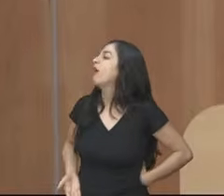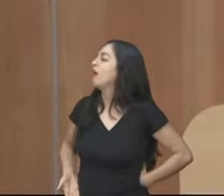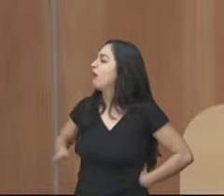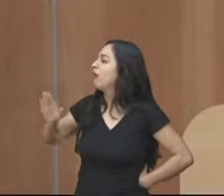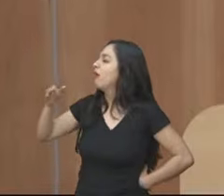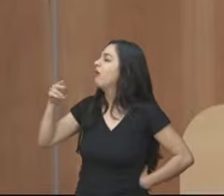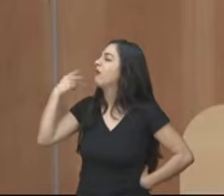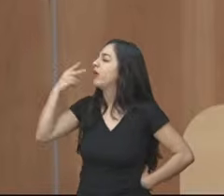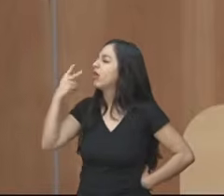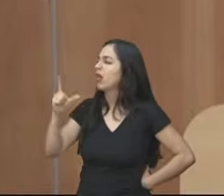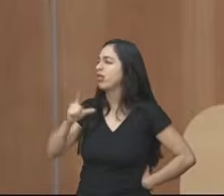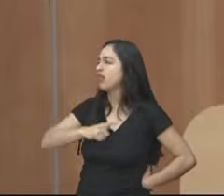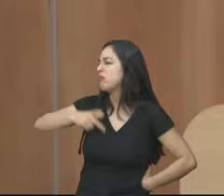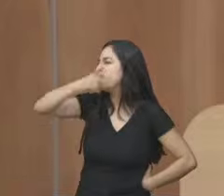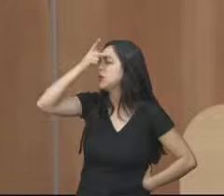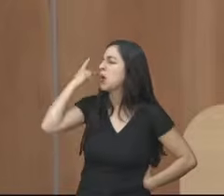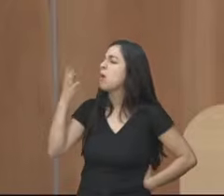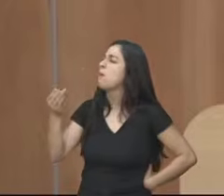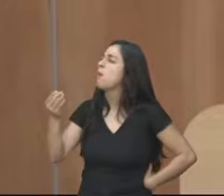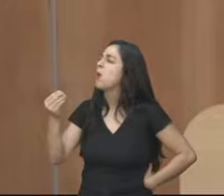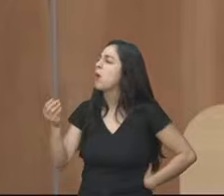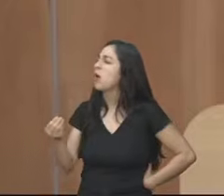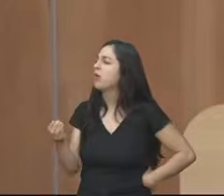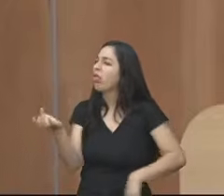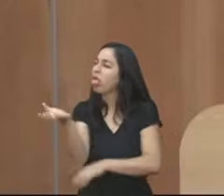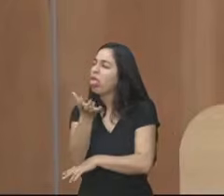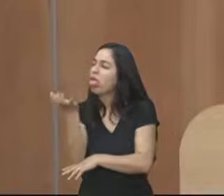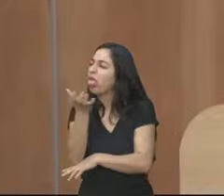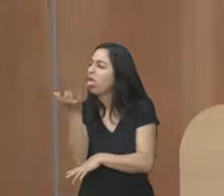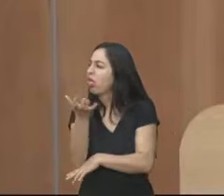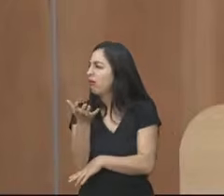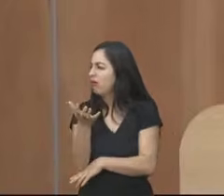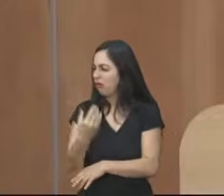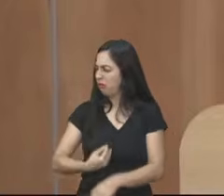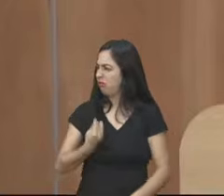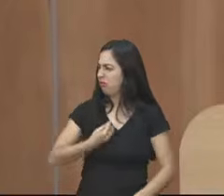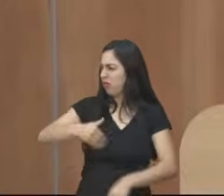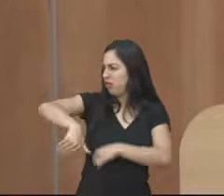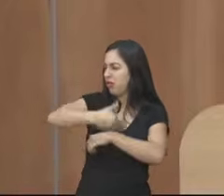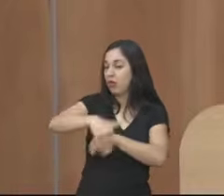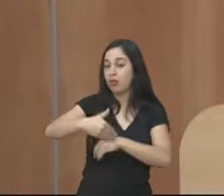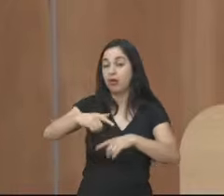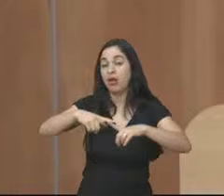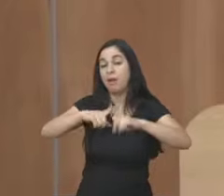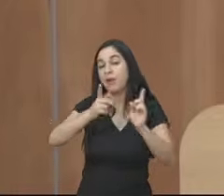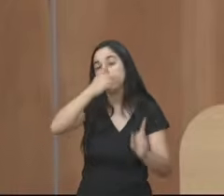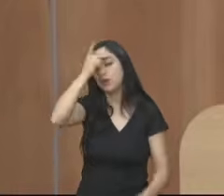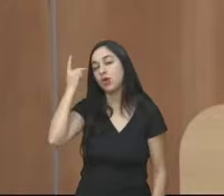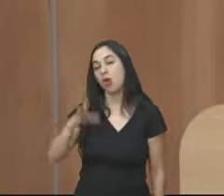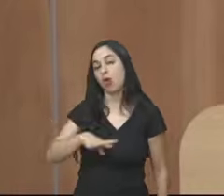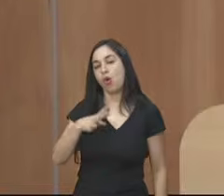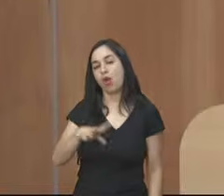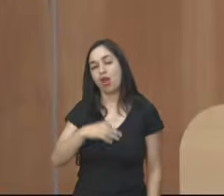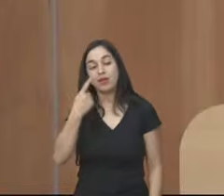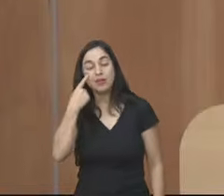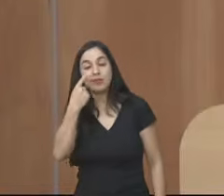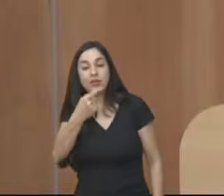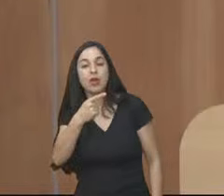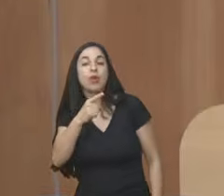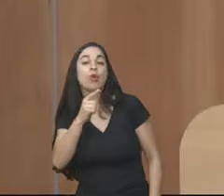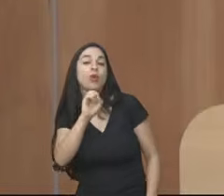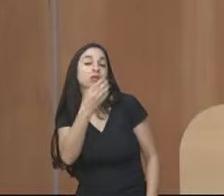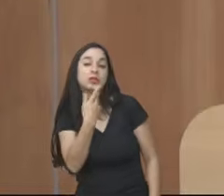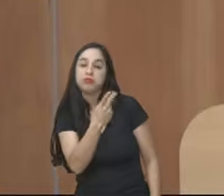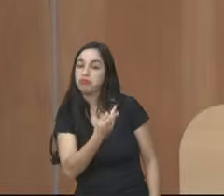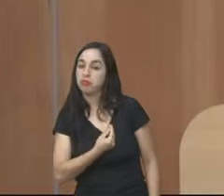tem muitos moradores de rua, mas quantas pessoas têm coragem de chegar para ver o que está acontecendo com aquela pessoa que está ali dormindo na